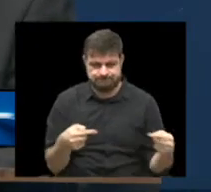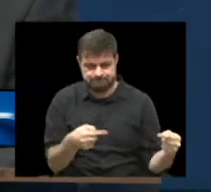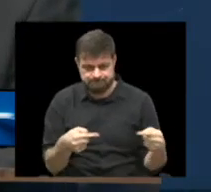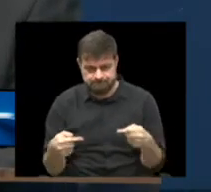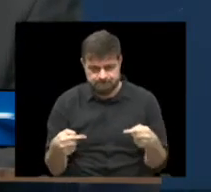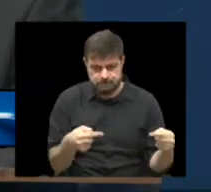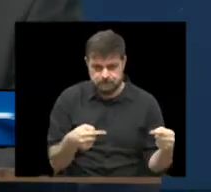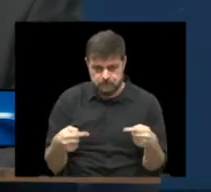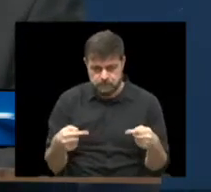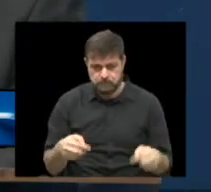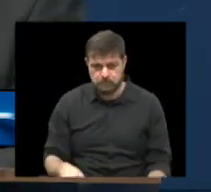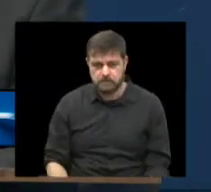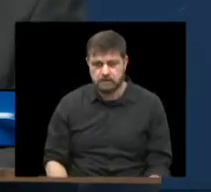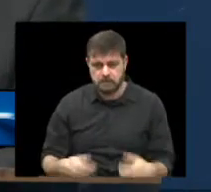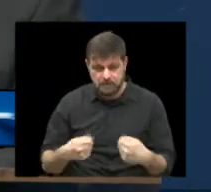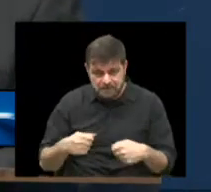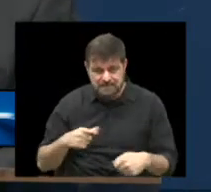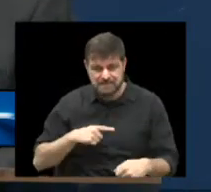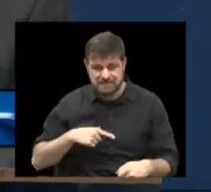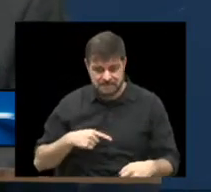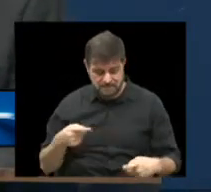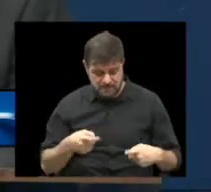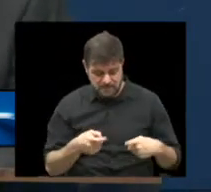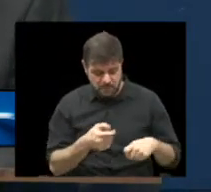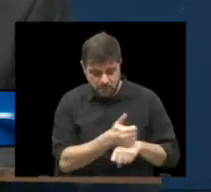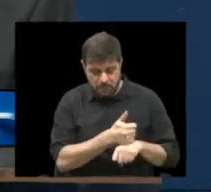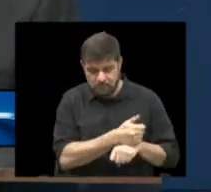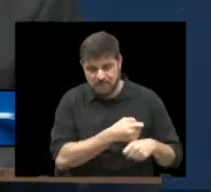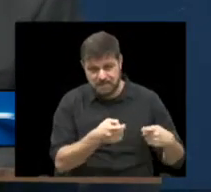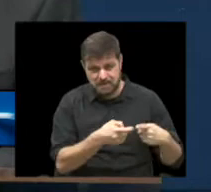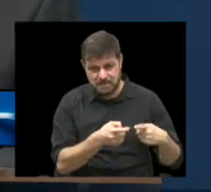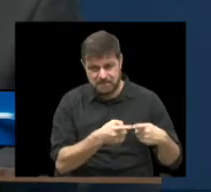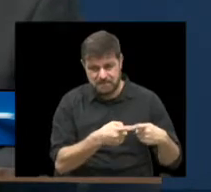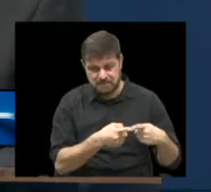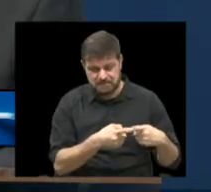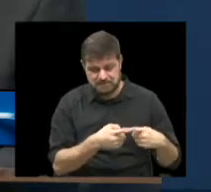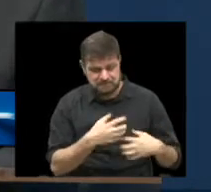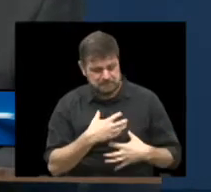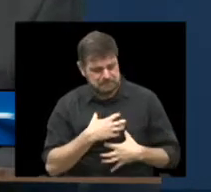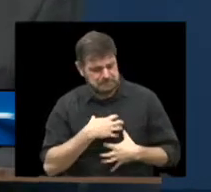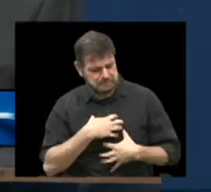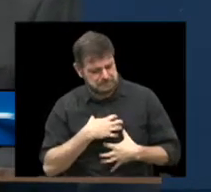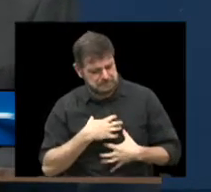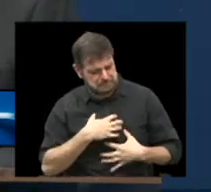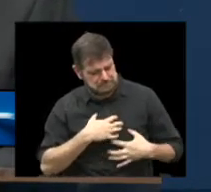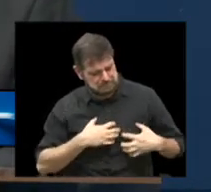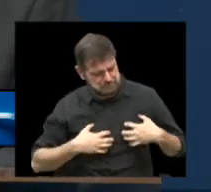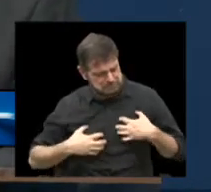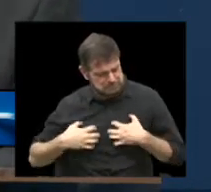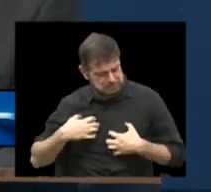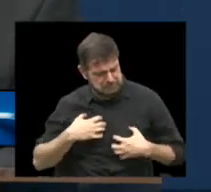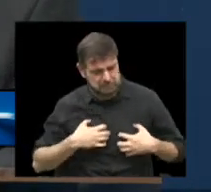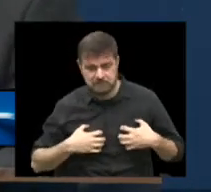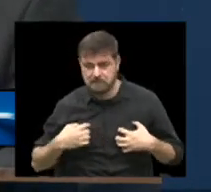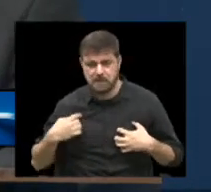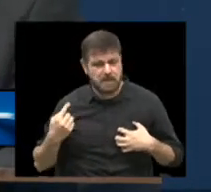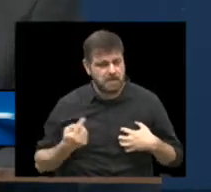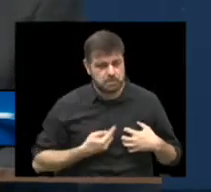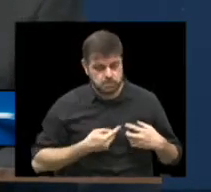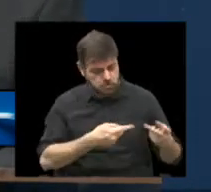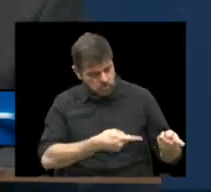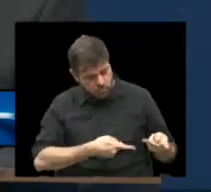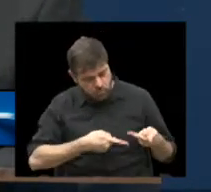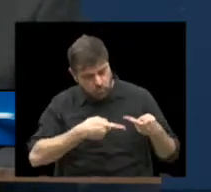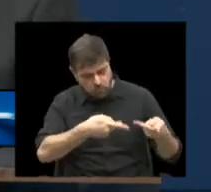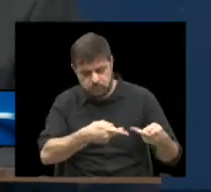que o contraditório, os oftalmologistas, não se sentissem desonrados, nós convidamos muitas autoridades